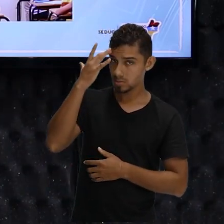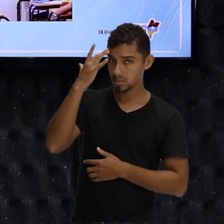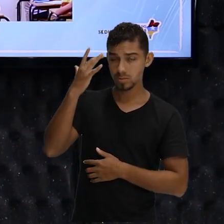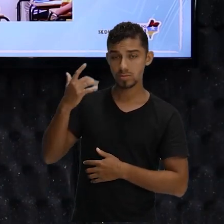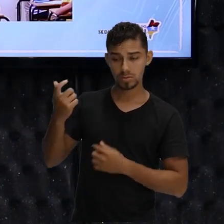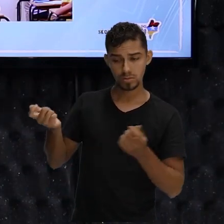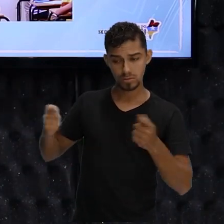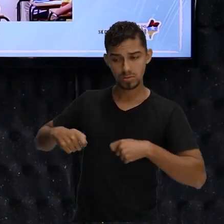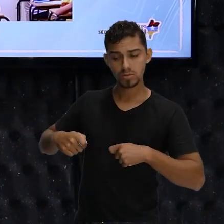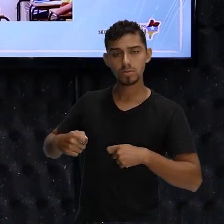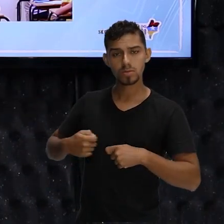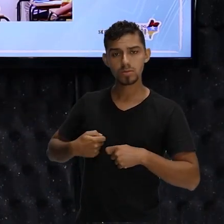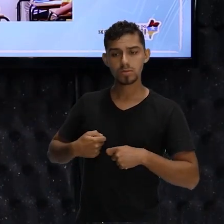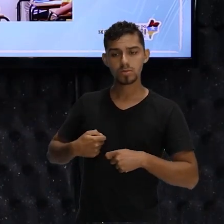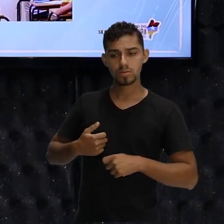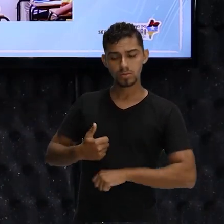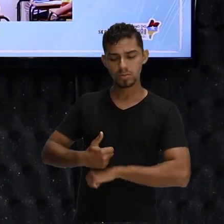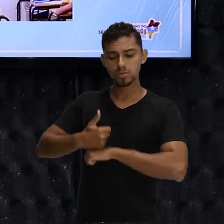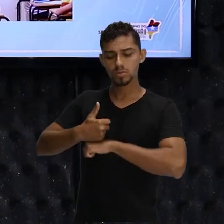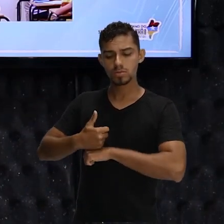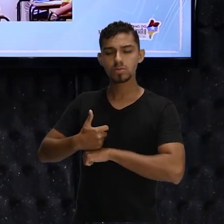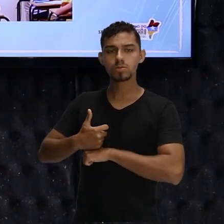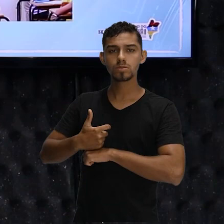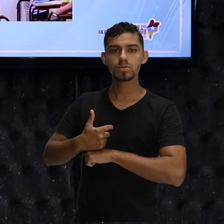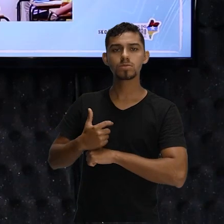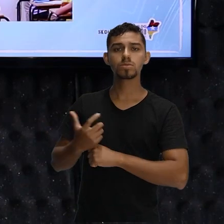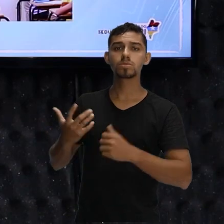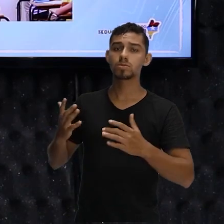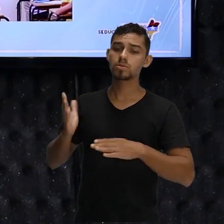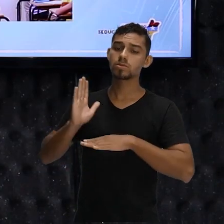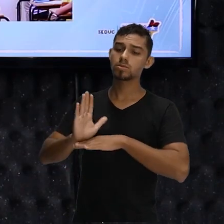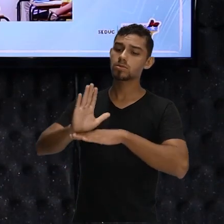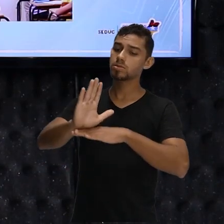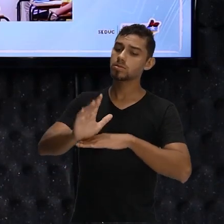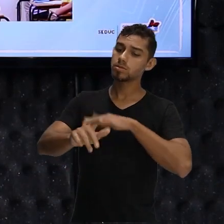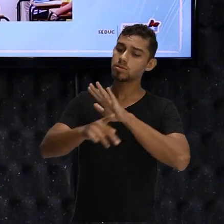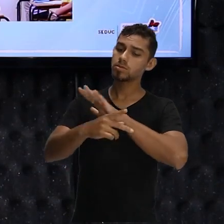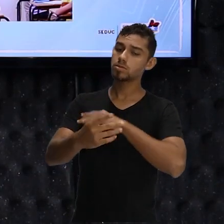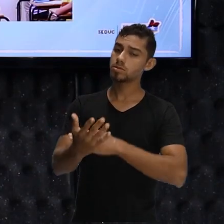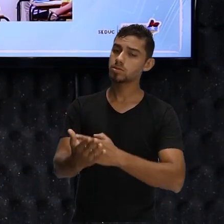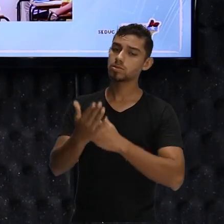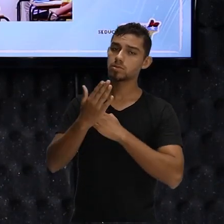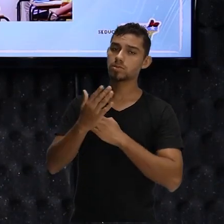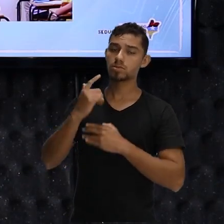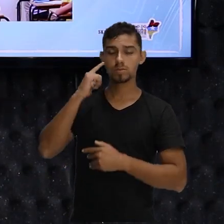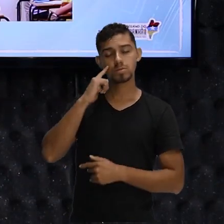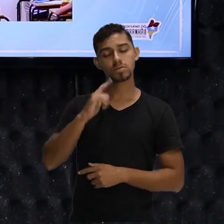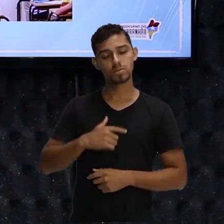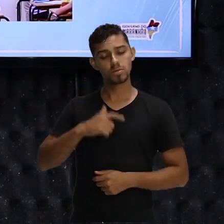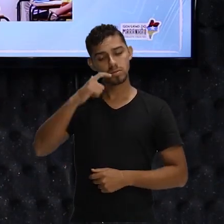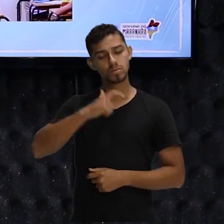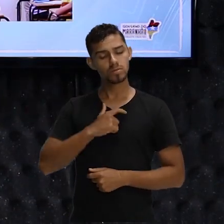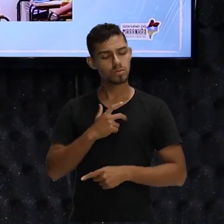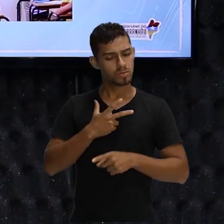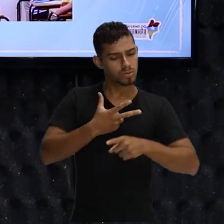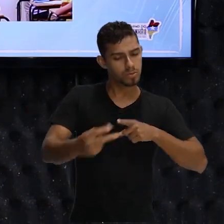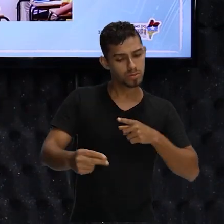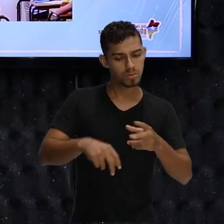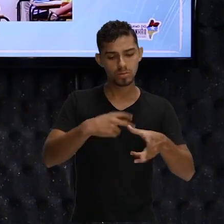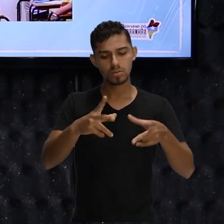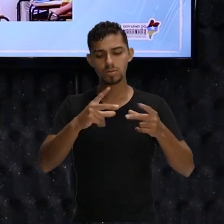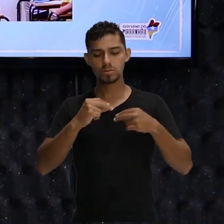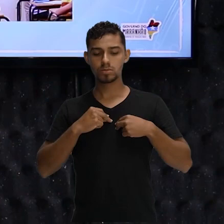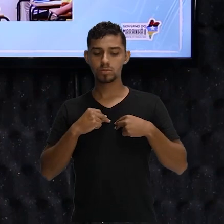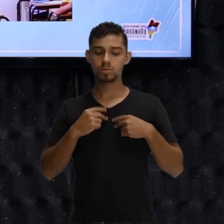pelo status que te é conferido ou adquirido, que é atribuído a você ou que você adquire como forma ali de